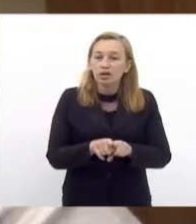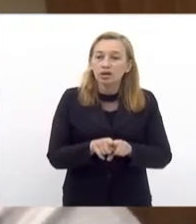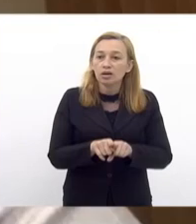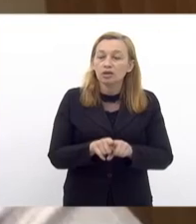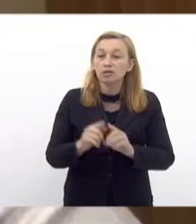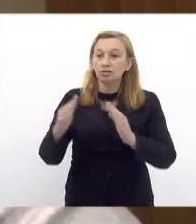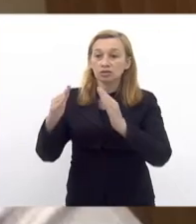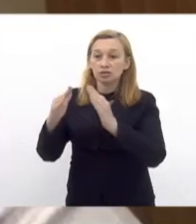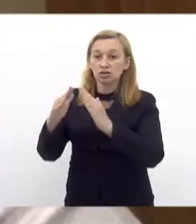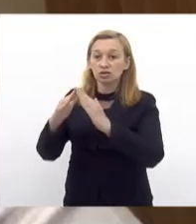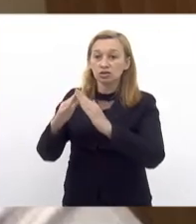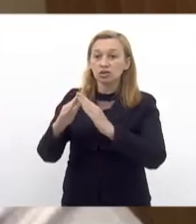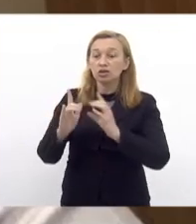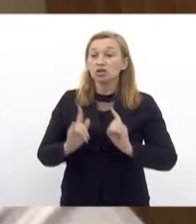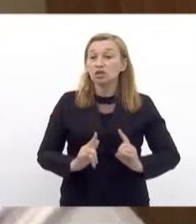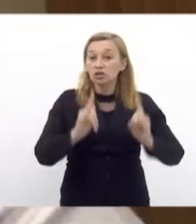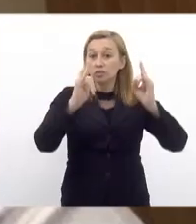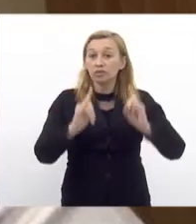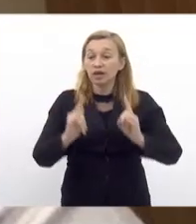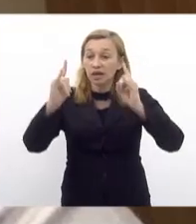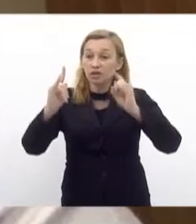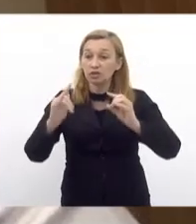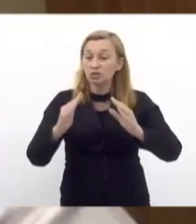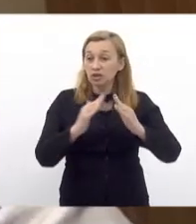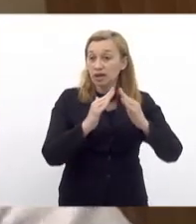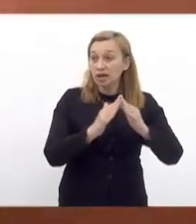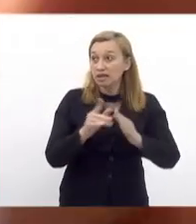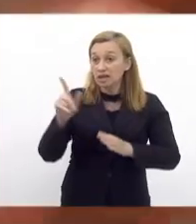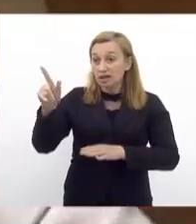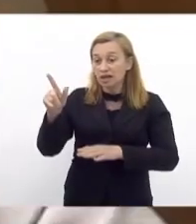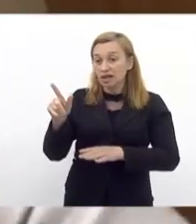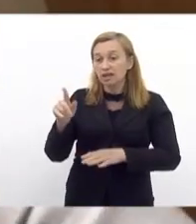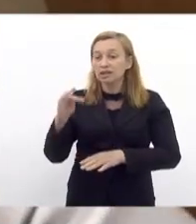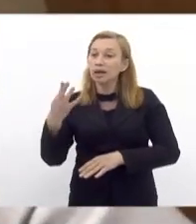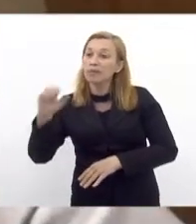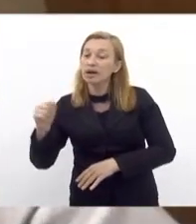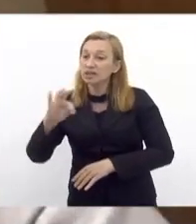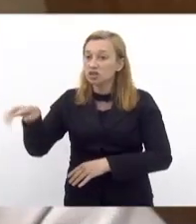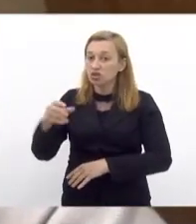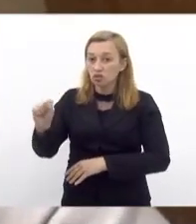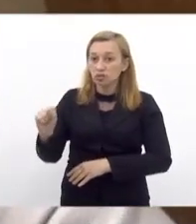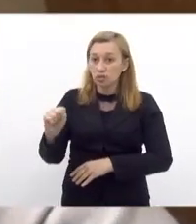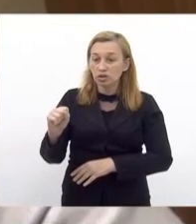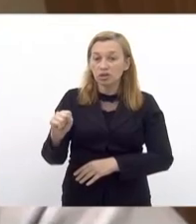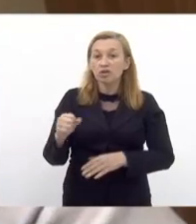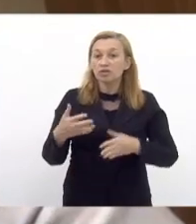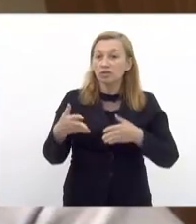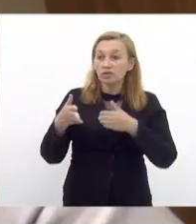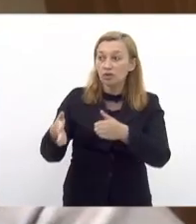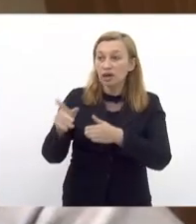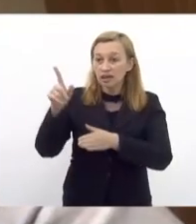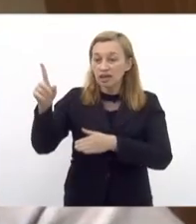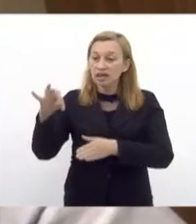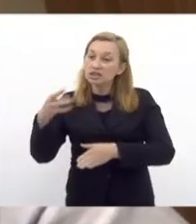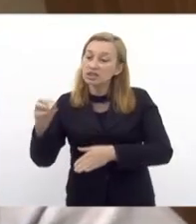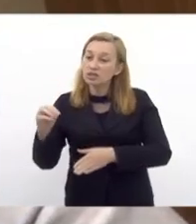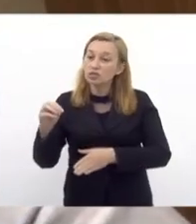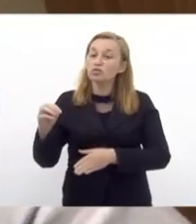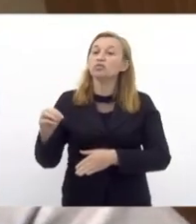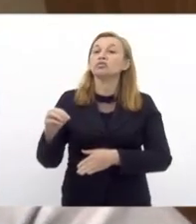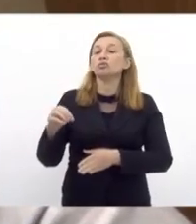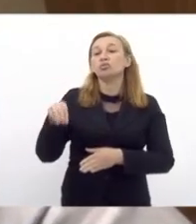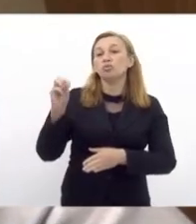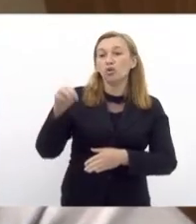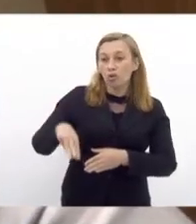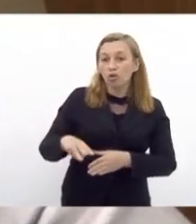ali da Barra da Tijuca. E muitas vezes a gente fica focado nessa disputa Santos Dumont Galeão e esquece que tem uma grande joia